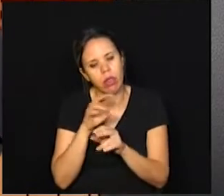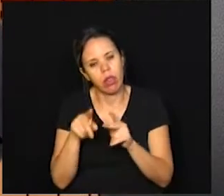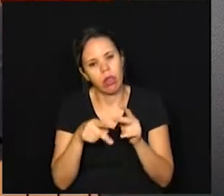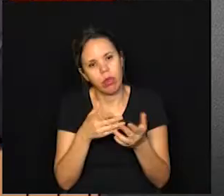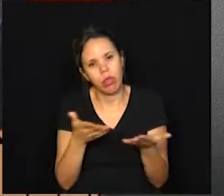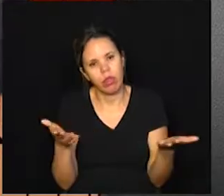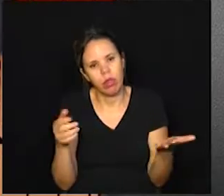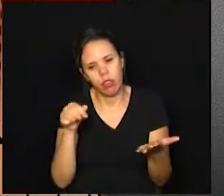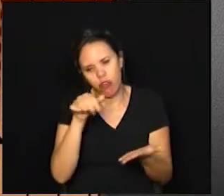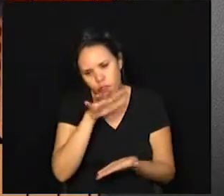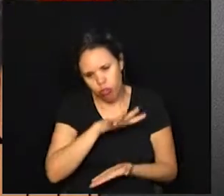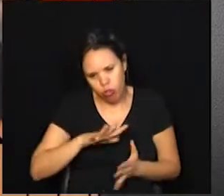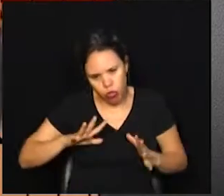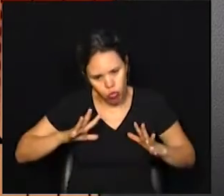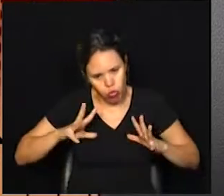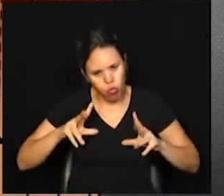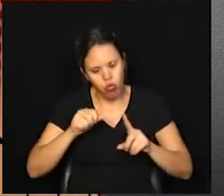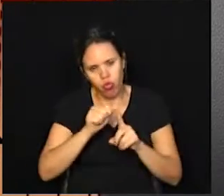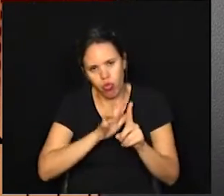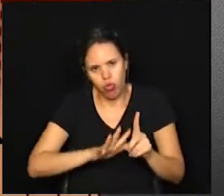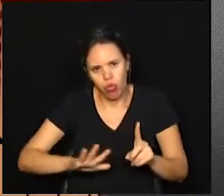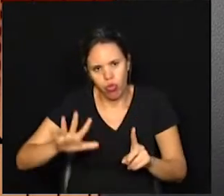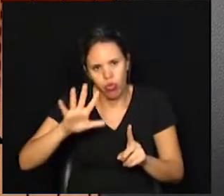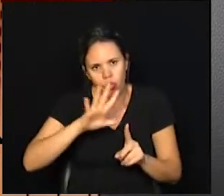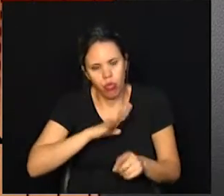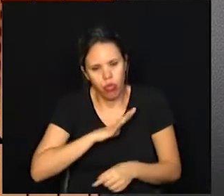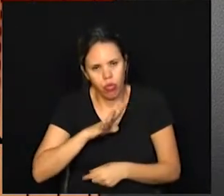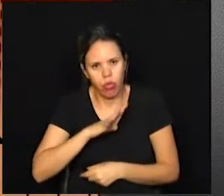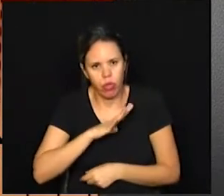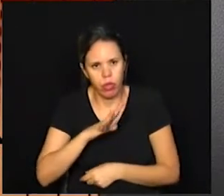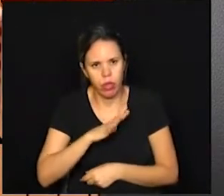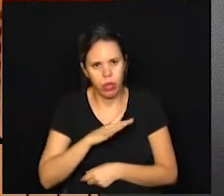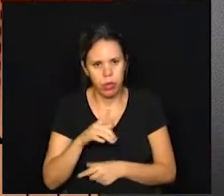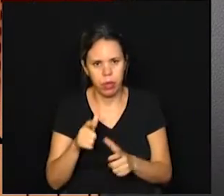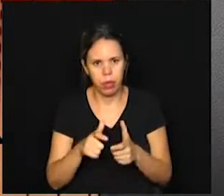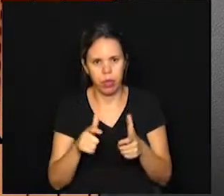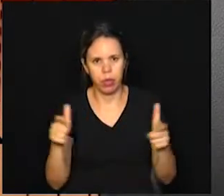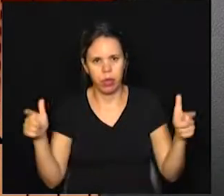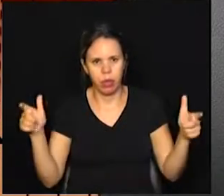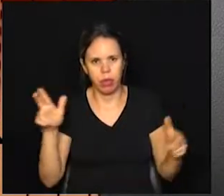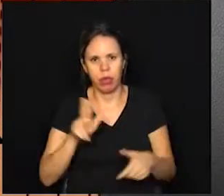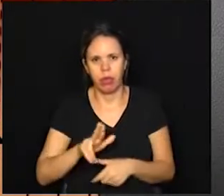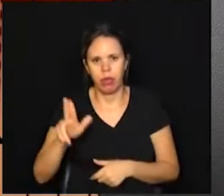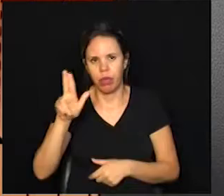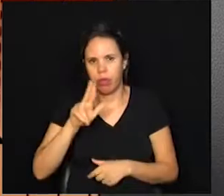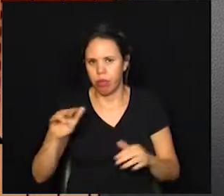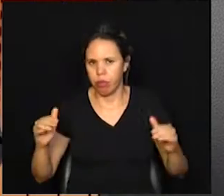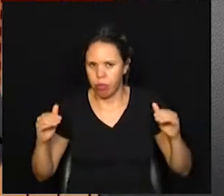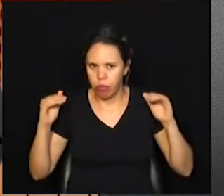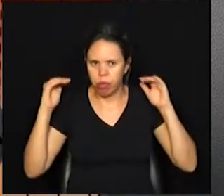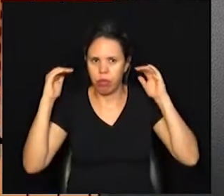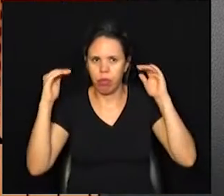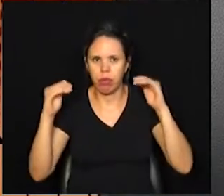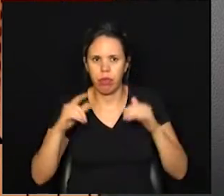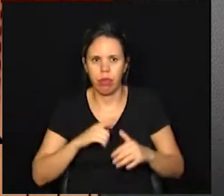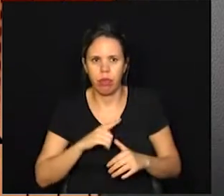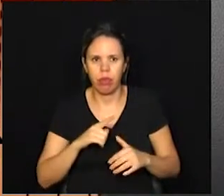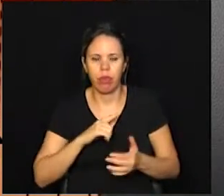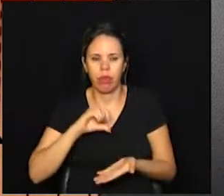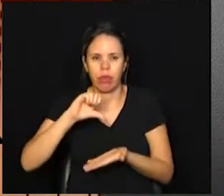de uma maneira geral, para a sociedade, uma cidade que tem grandes universidades, que tem um